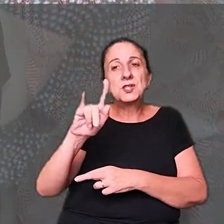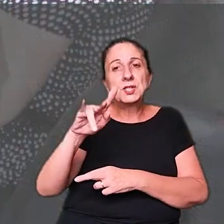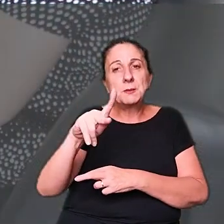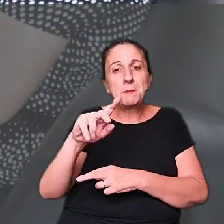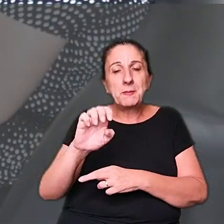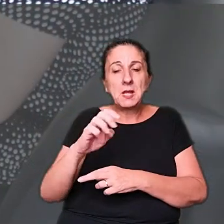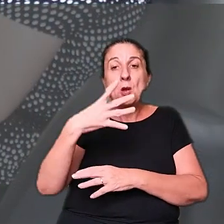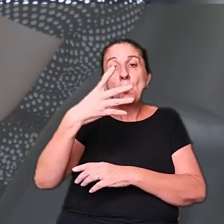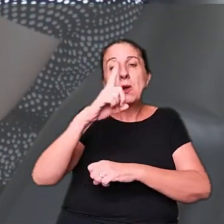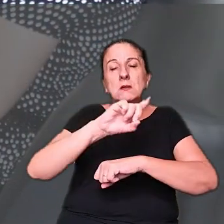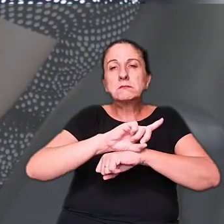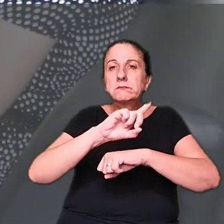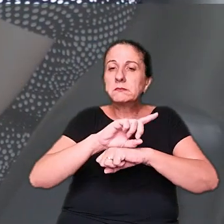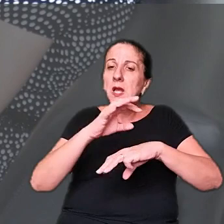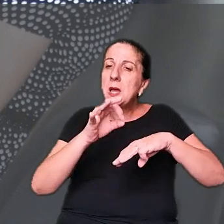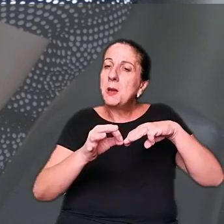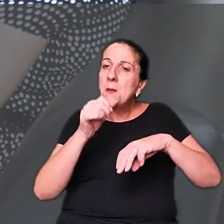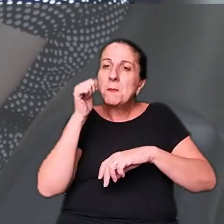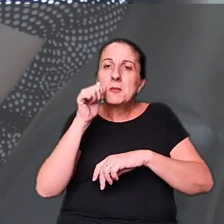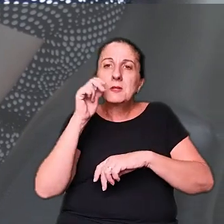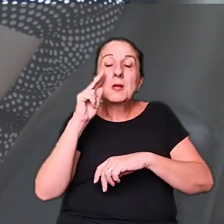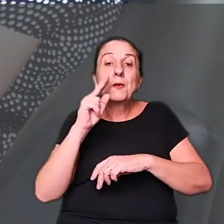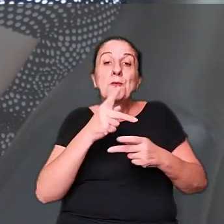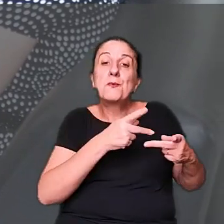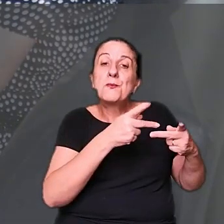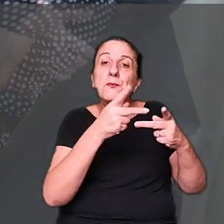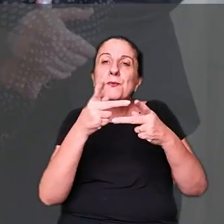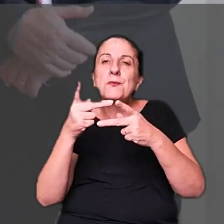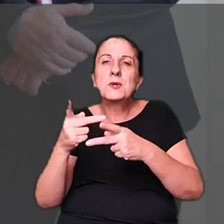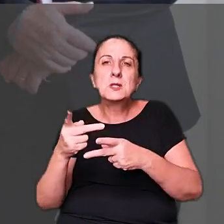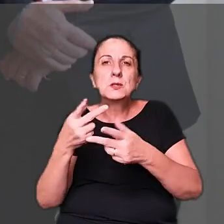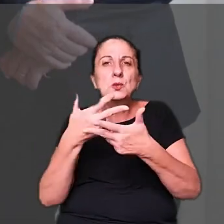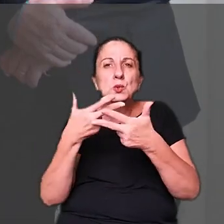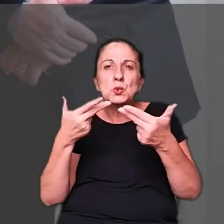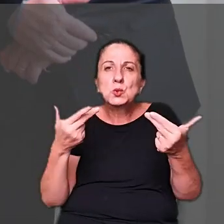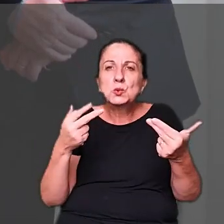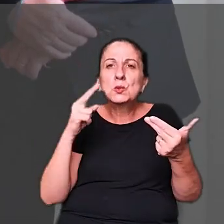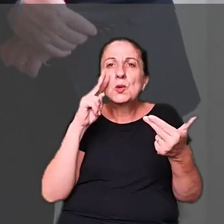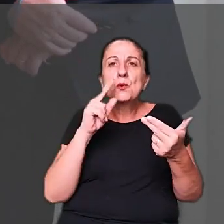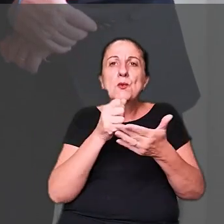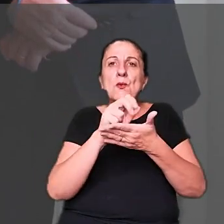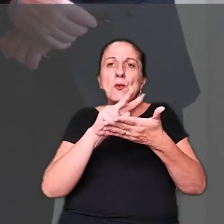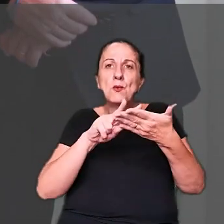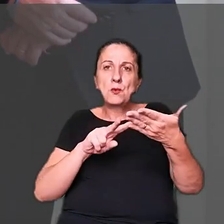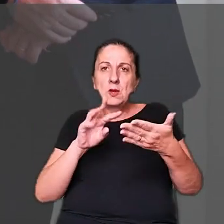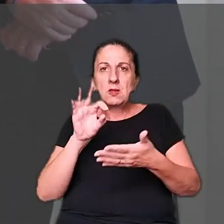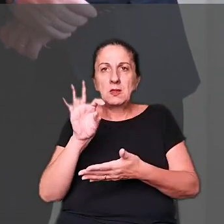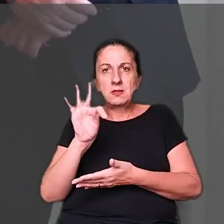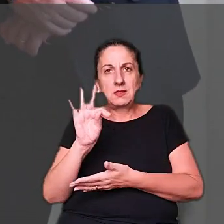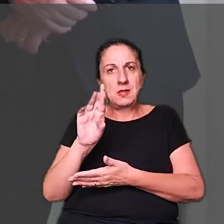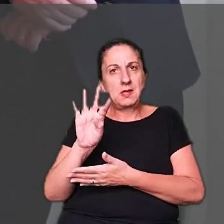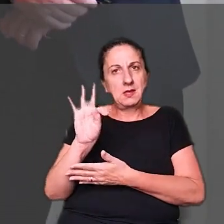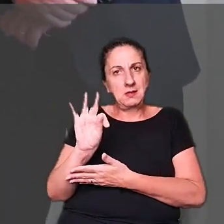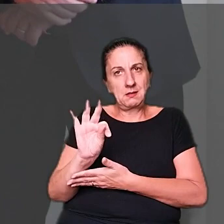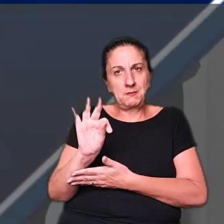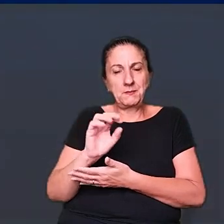Sergipe. Durante 4 dias, a ministra visitou instalações e avaliou a prestação jurisdicional do